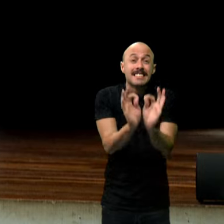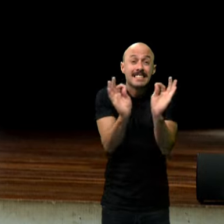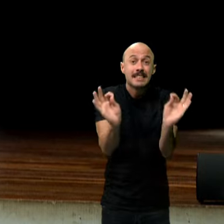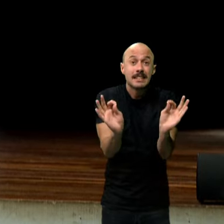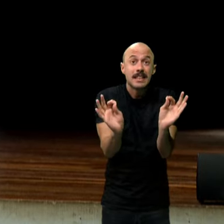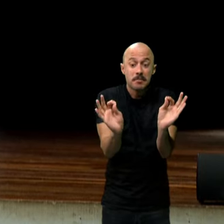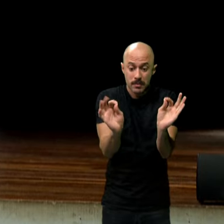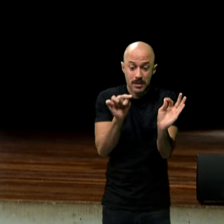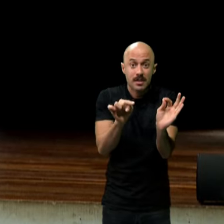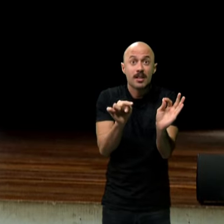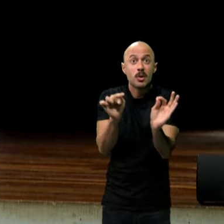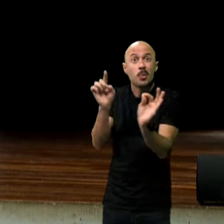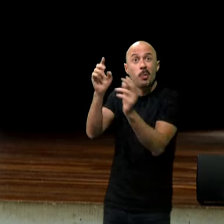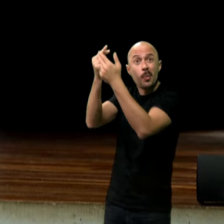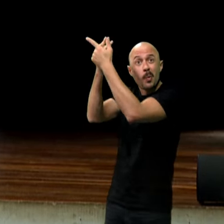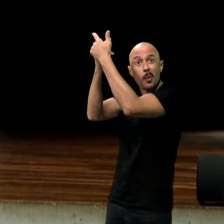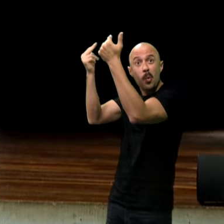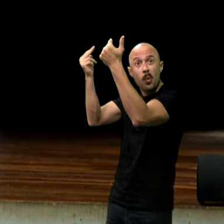você e você acredita.